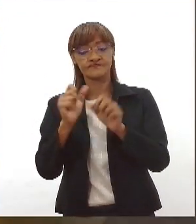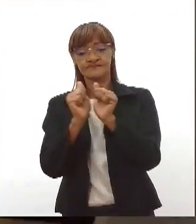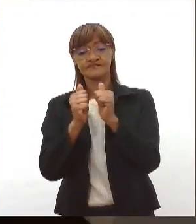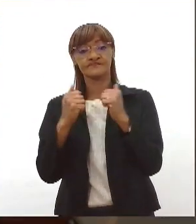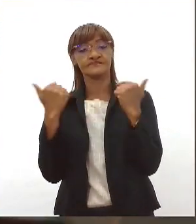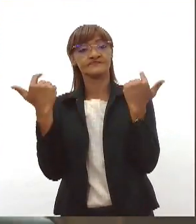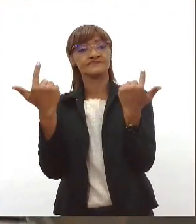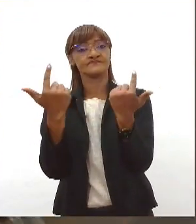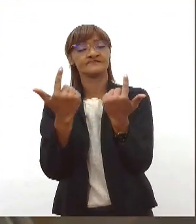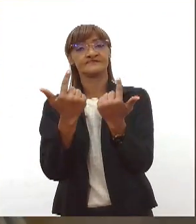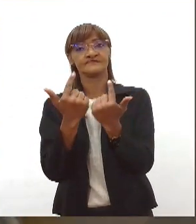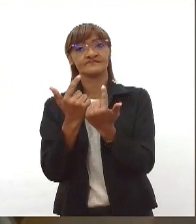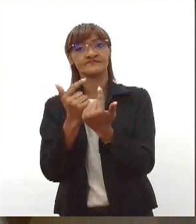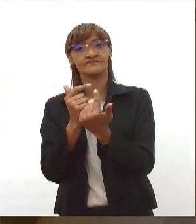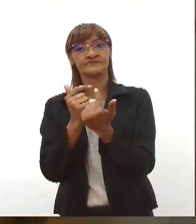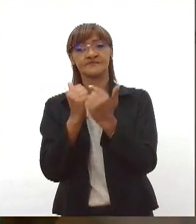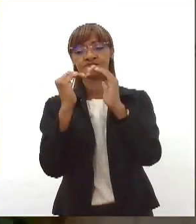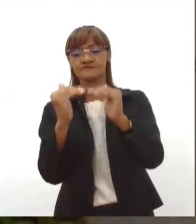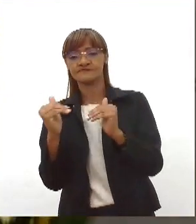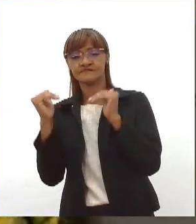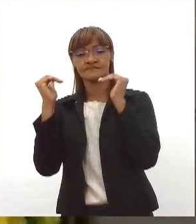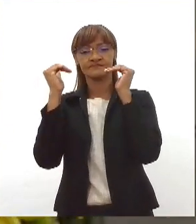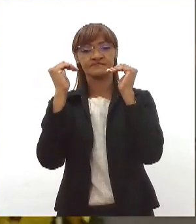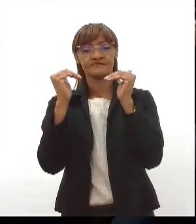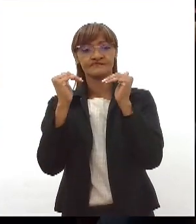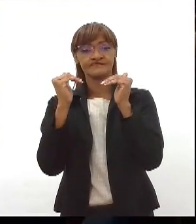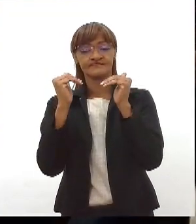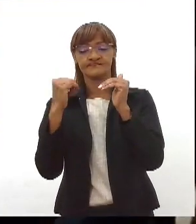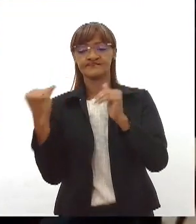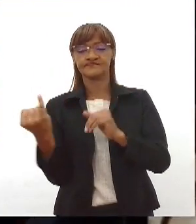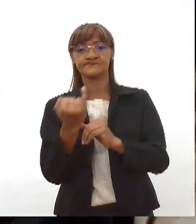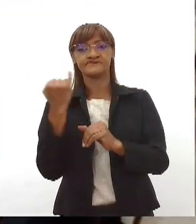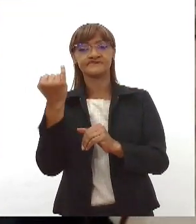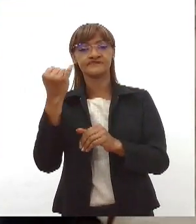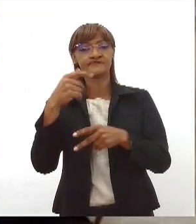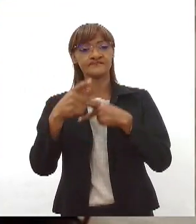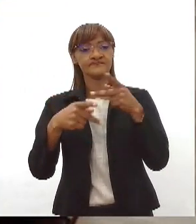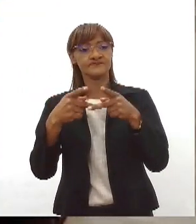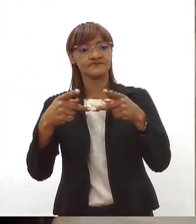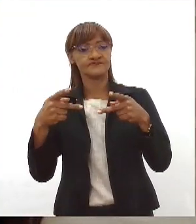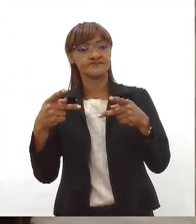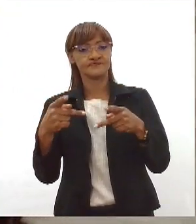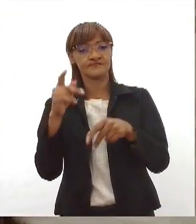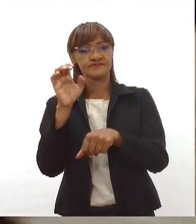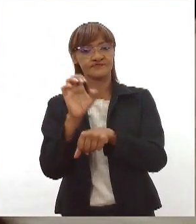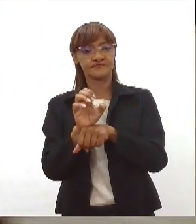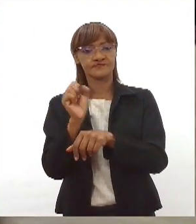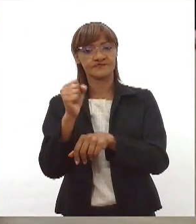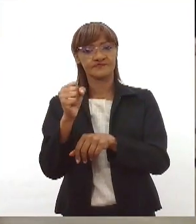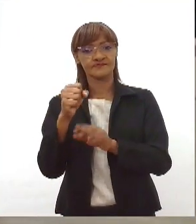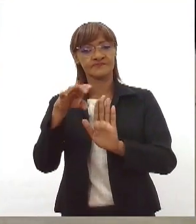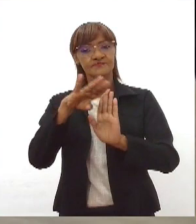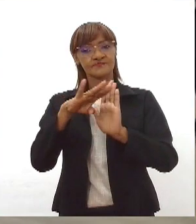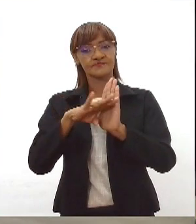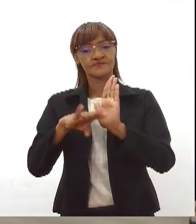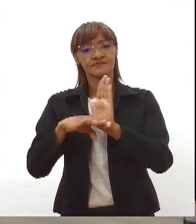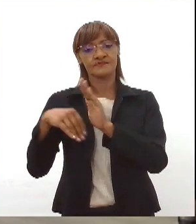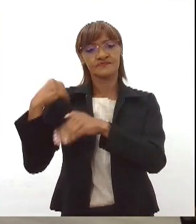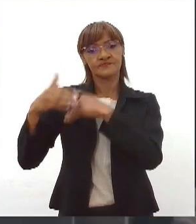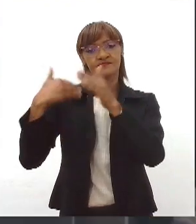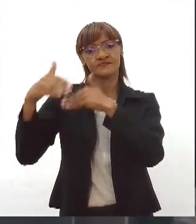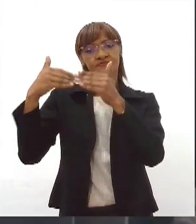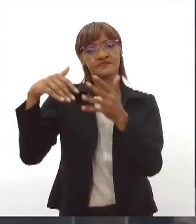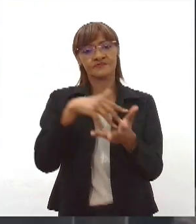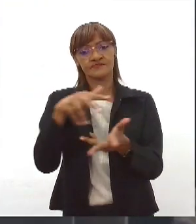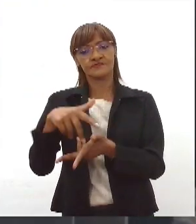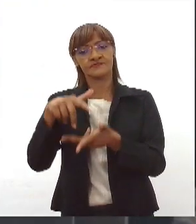um importante presente ao estado de Sergipe criando o plano de desenvolvimento sustentável de